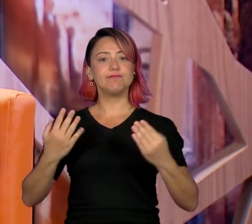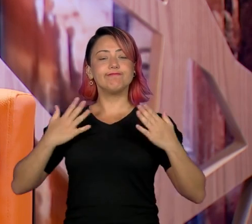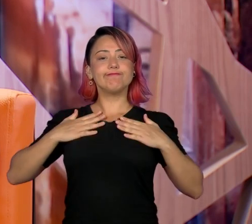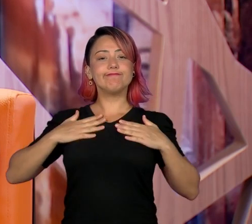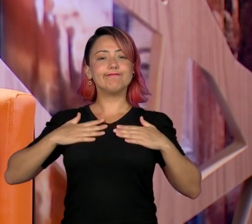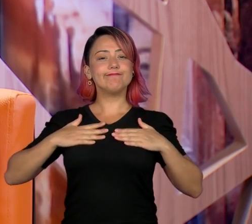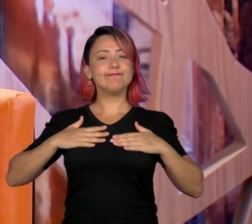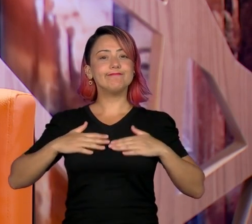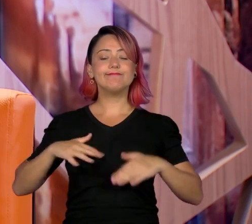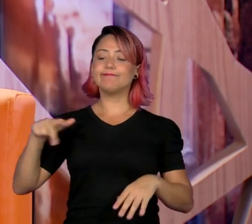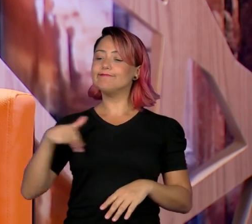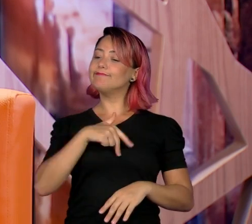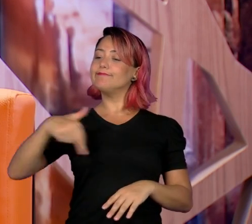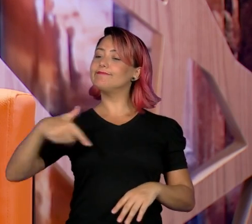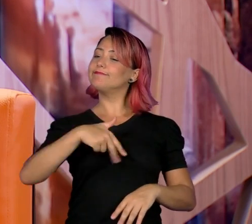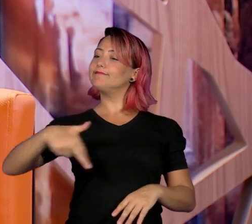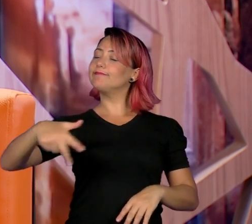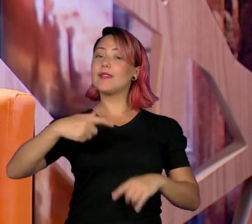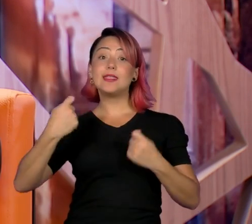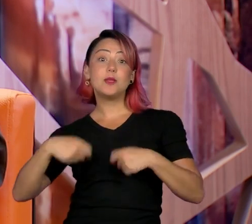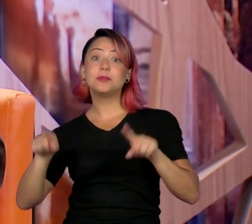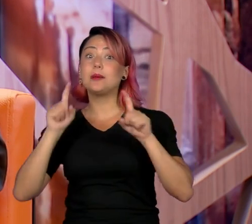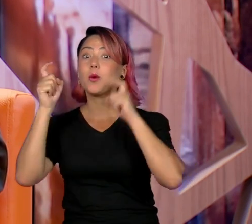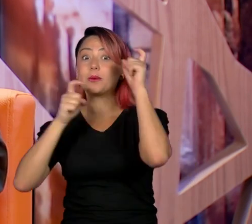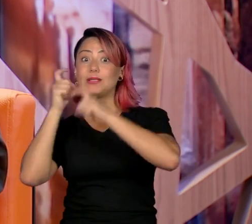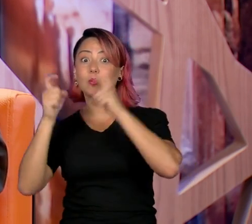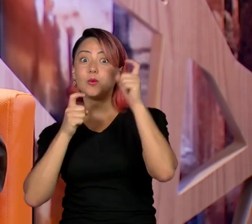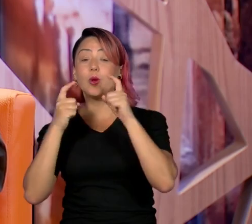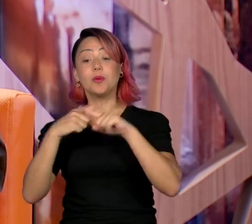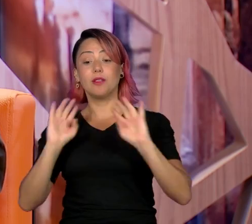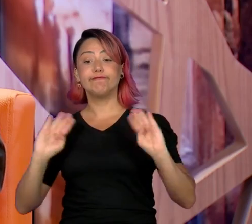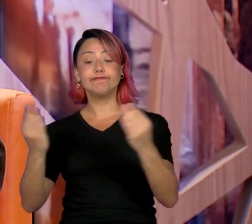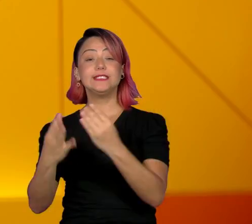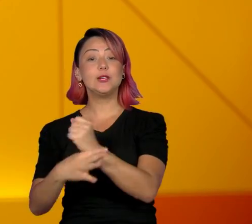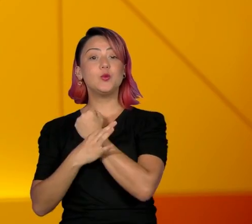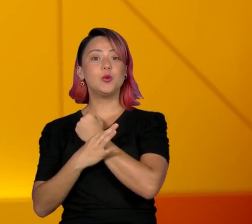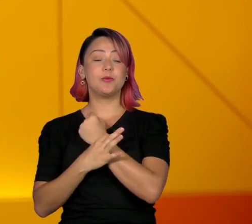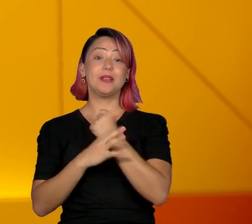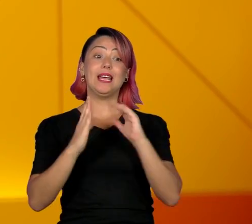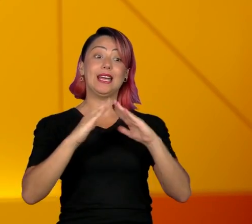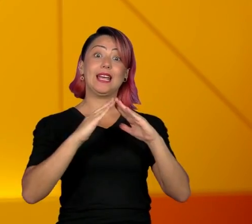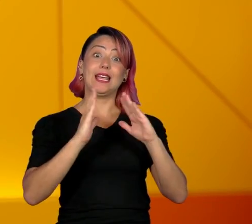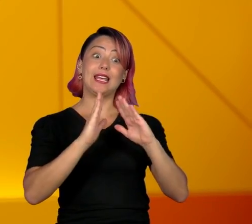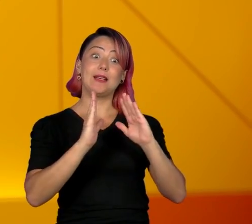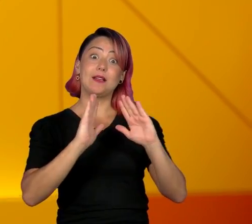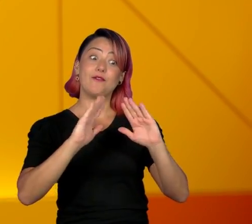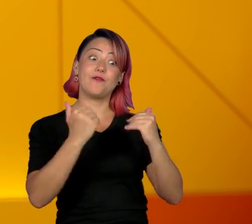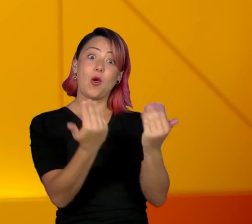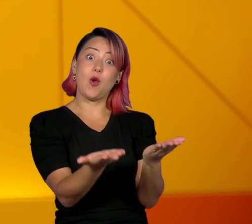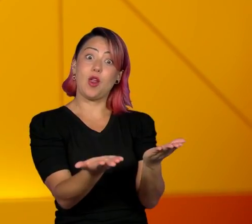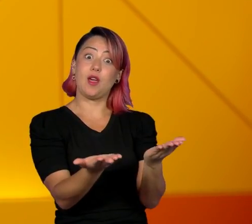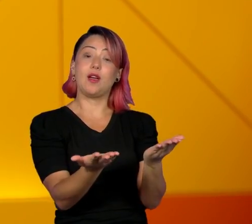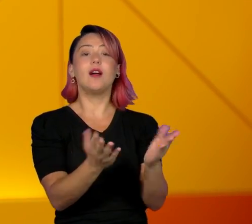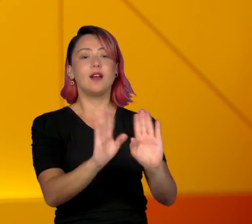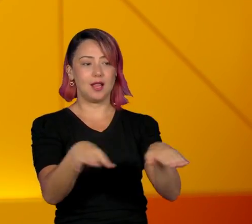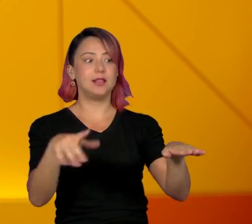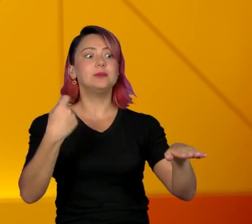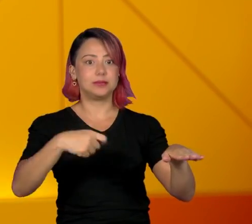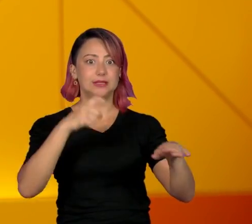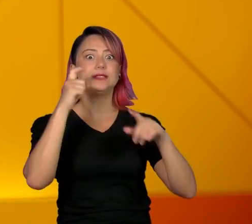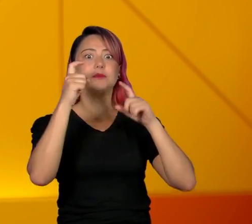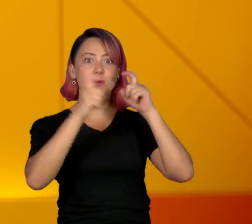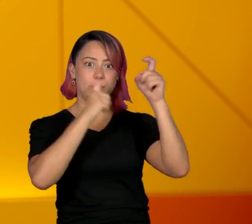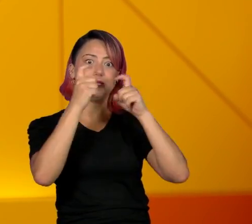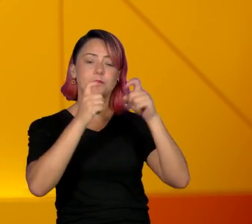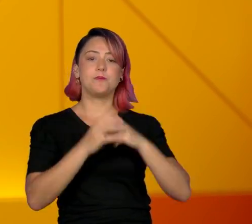diferentes formas por crianças em contextos distintos. Não, isso fica bem claro para mim, porque, por exemplo, a gente fala muitas